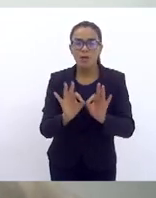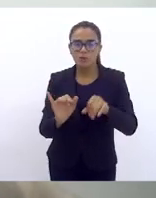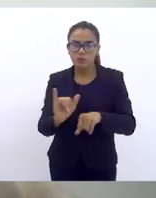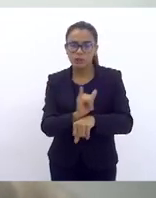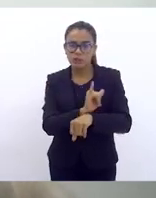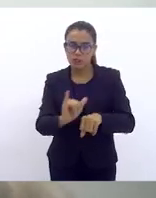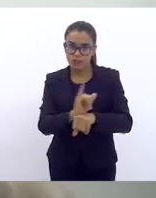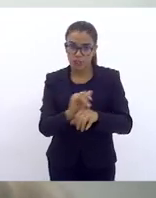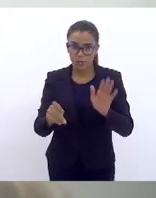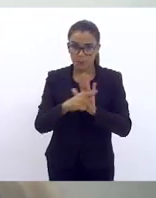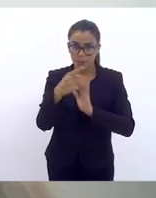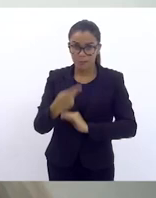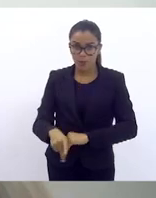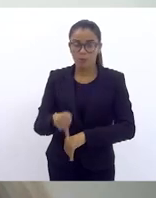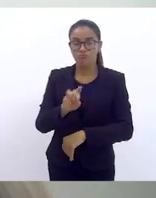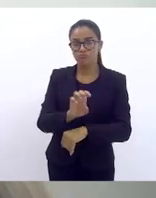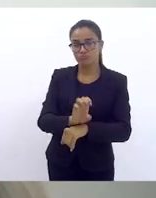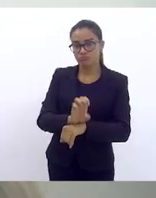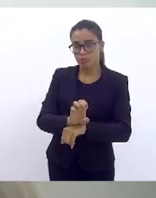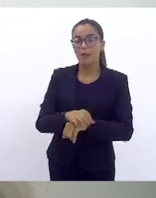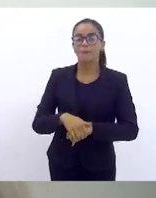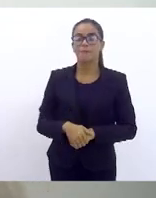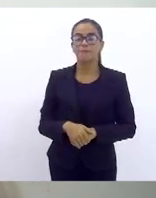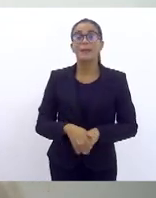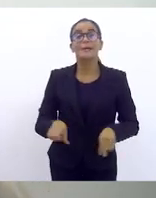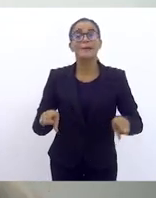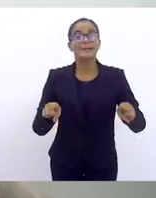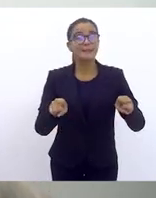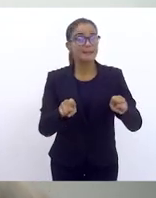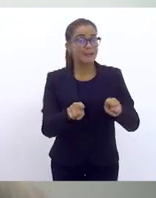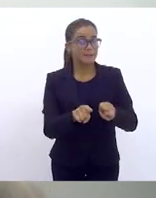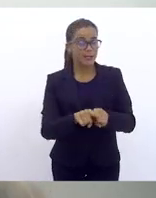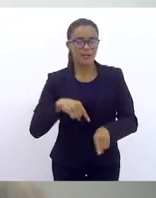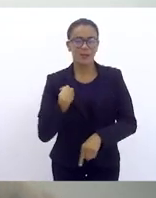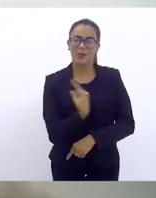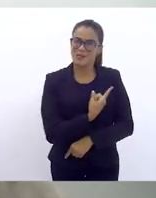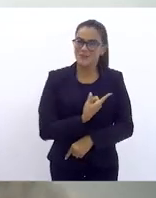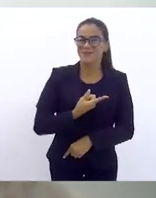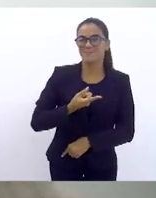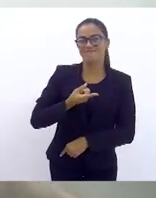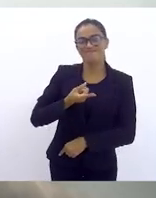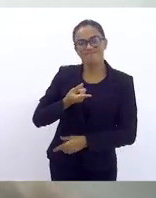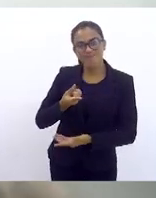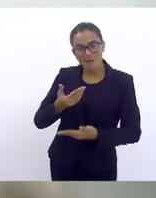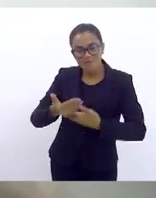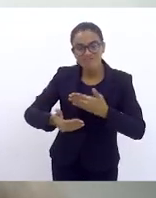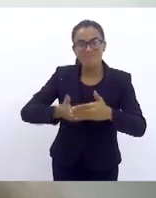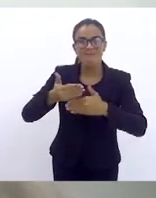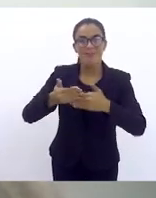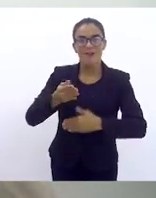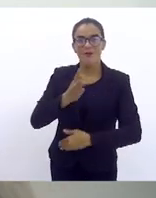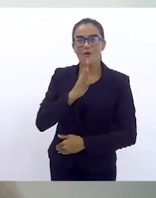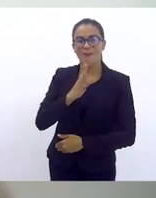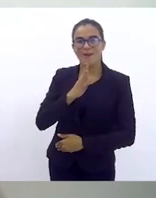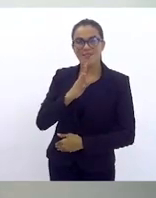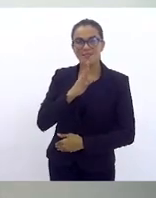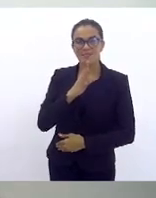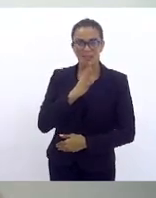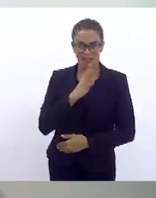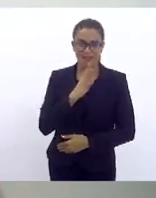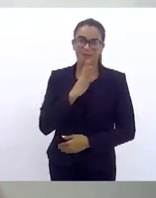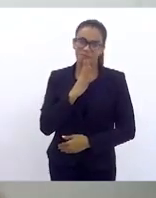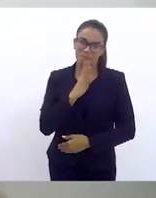Estado e também nós vamos conhecer isso ia ser feito assim